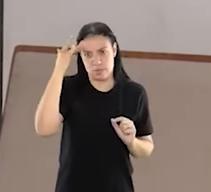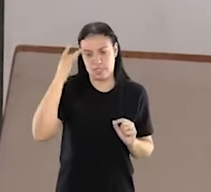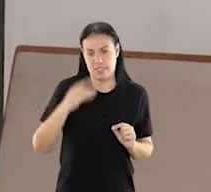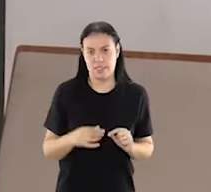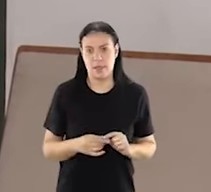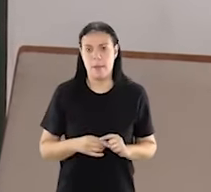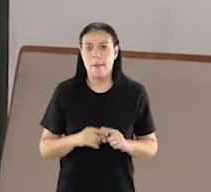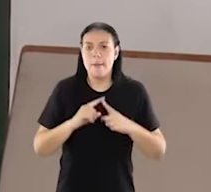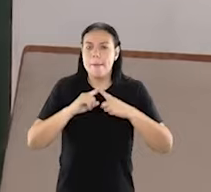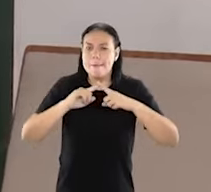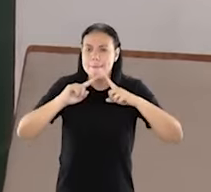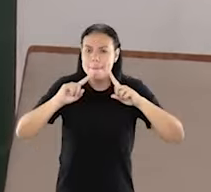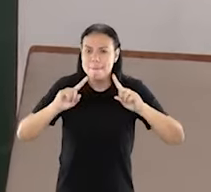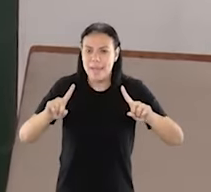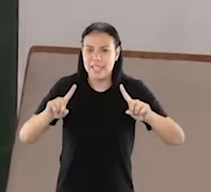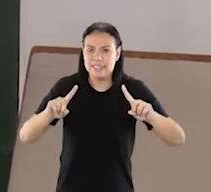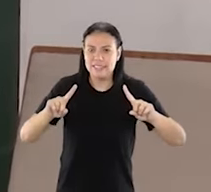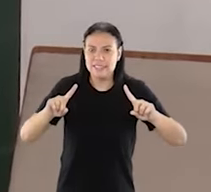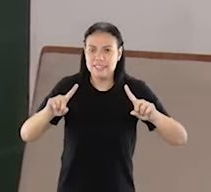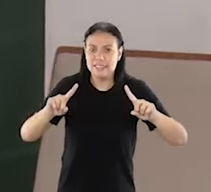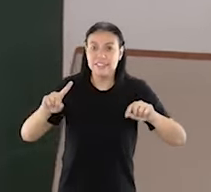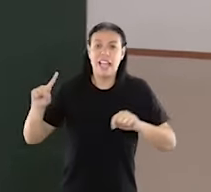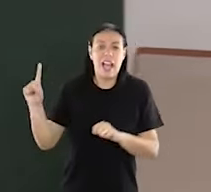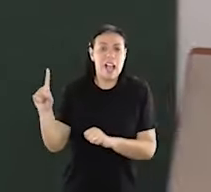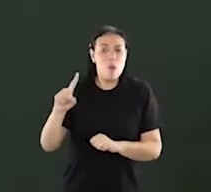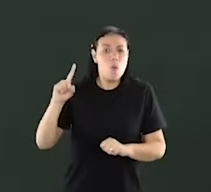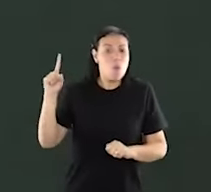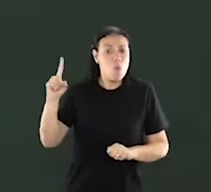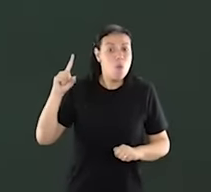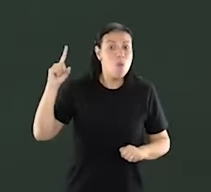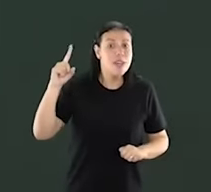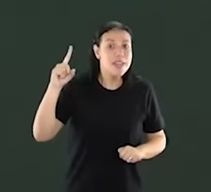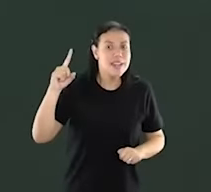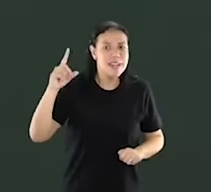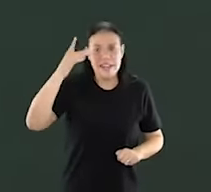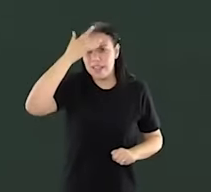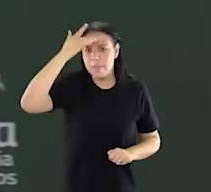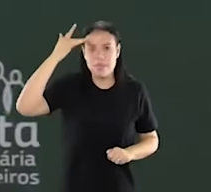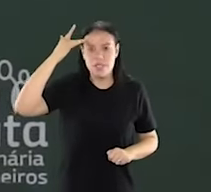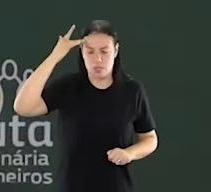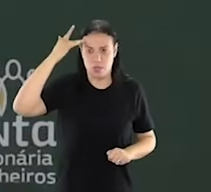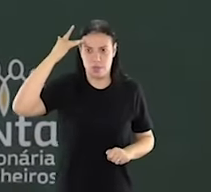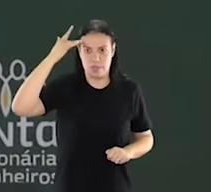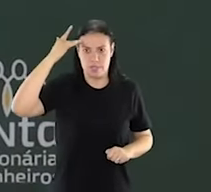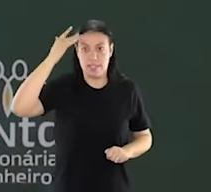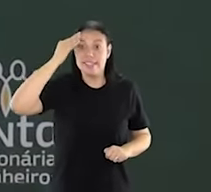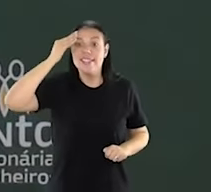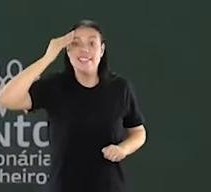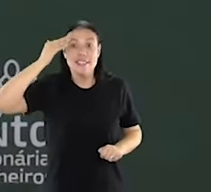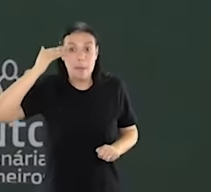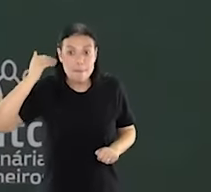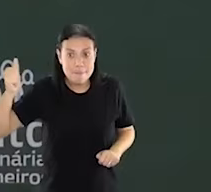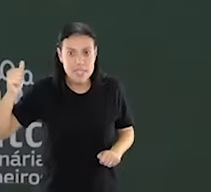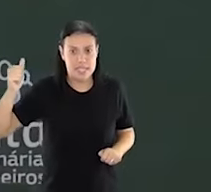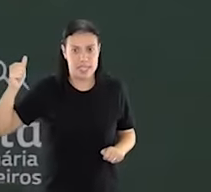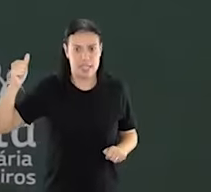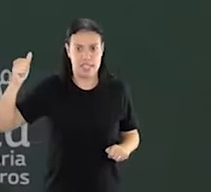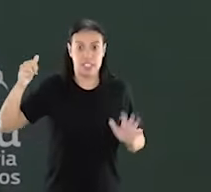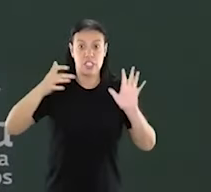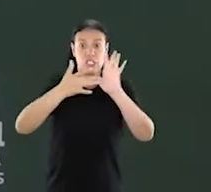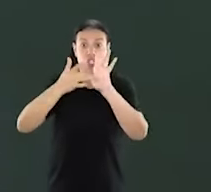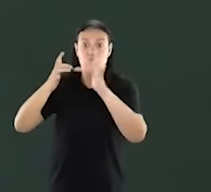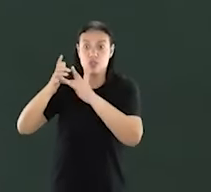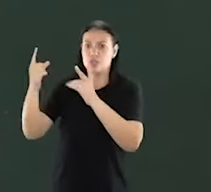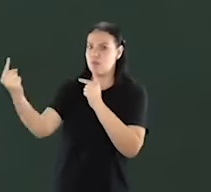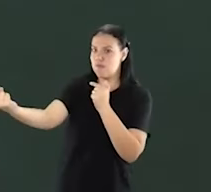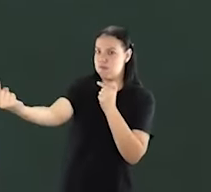Mas a única pessoa que, sabendo dessa informação, que Jesus estava vindo para essa festa da Páscoa, e ele não viria para